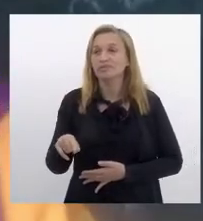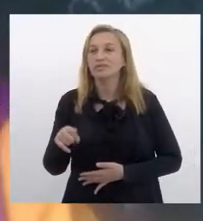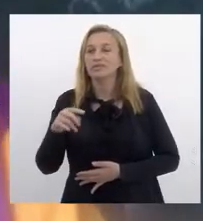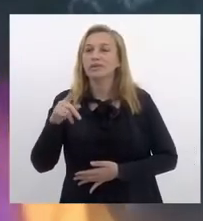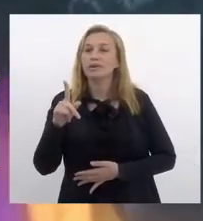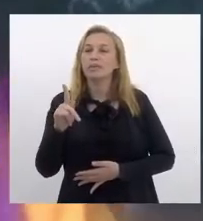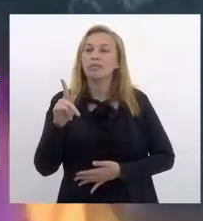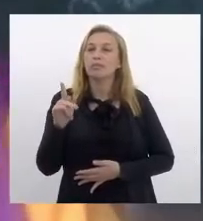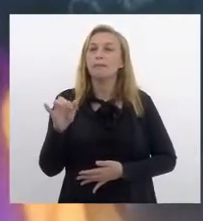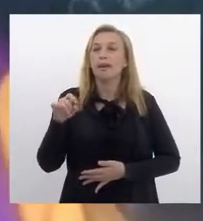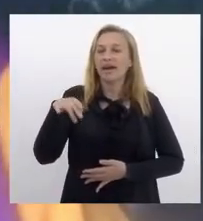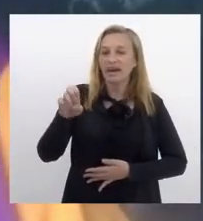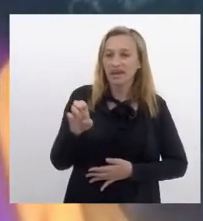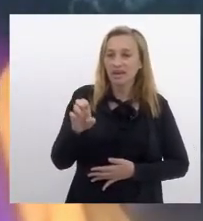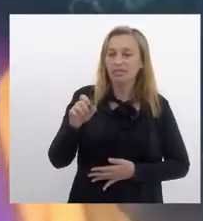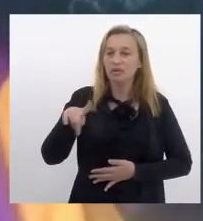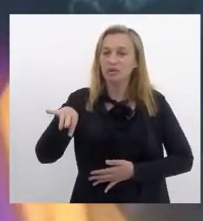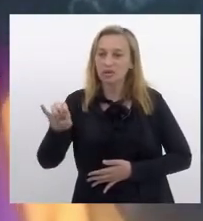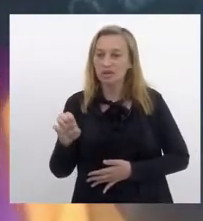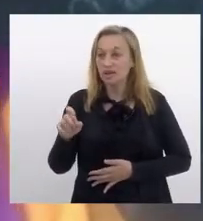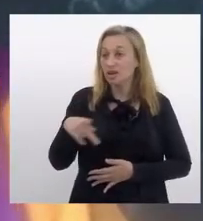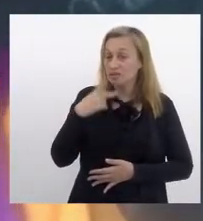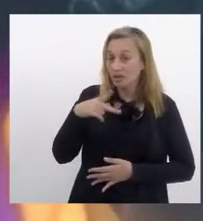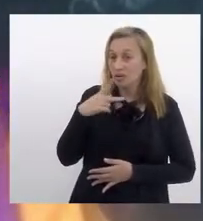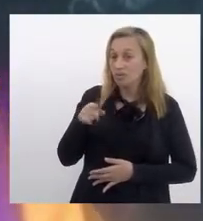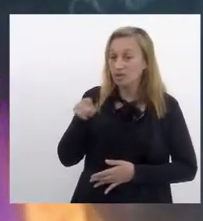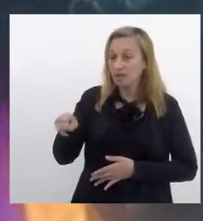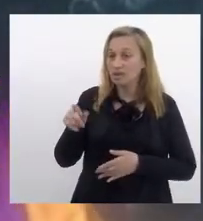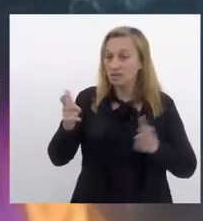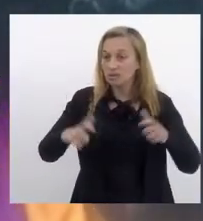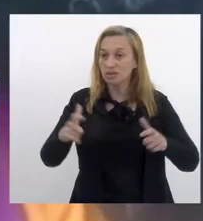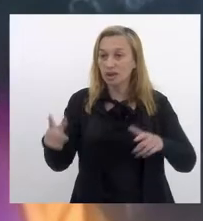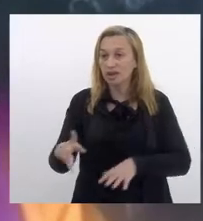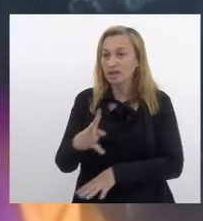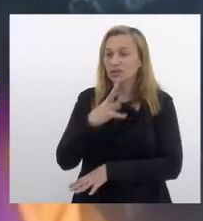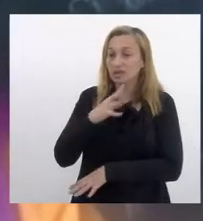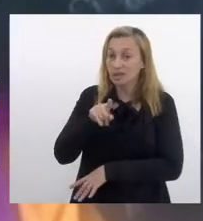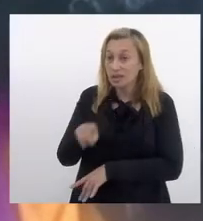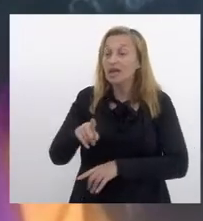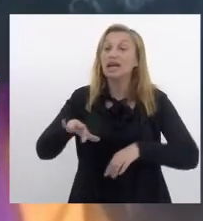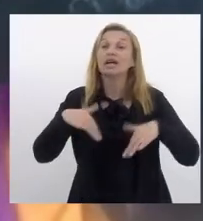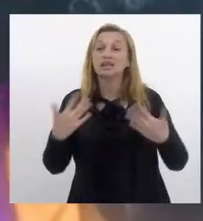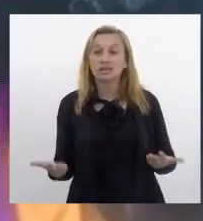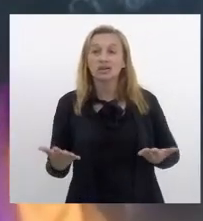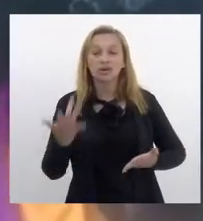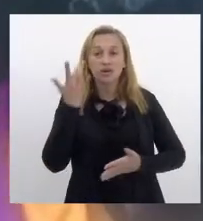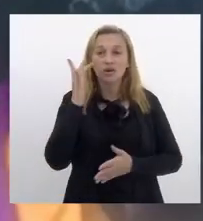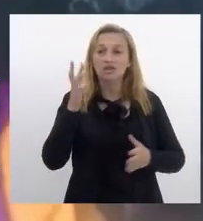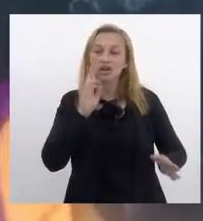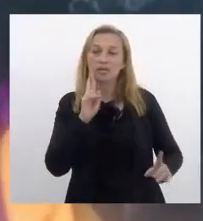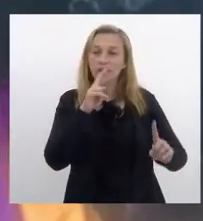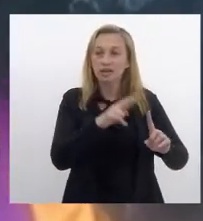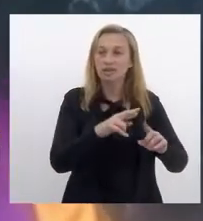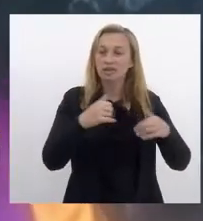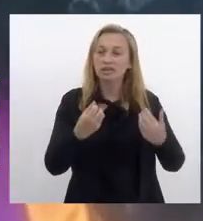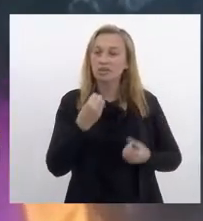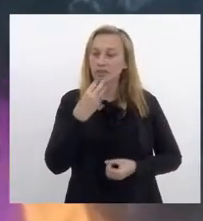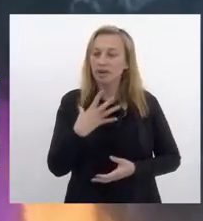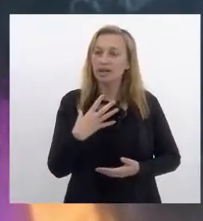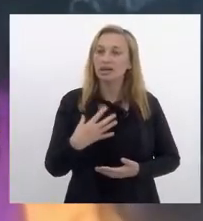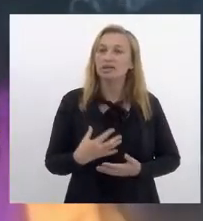music. Diziam eles para mim que foi nesse espaço que eles se conheceram. Então, acho que representa muito o quanto